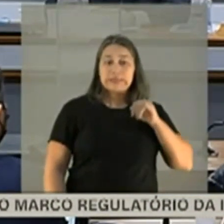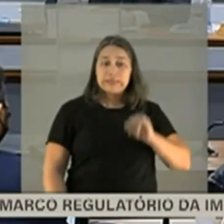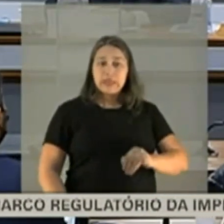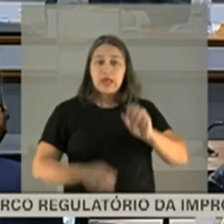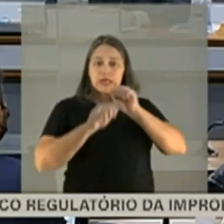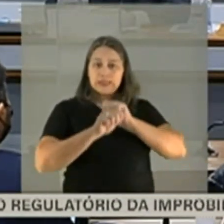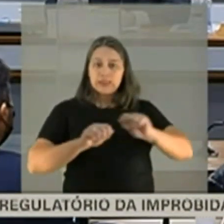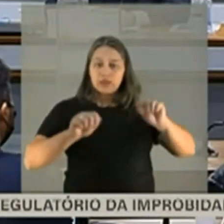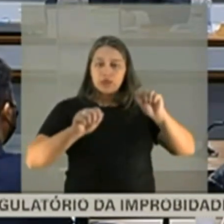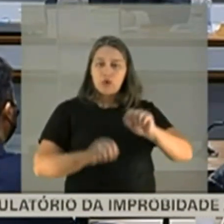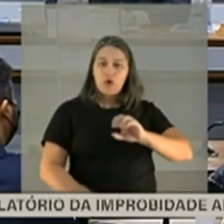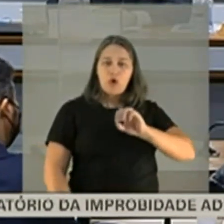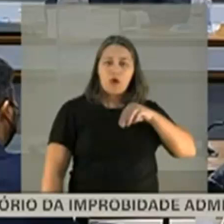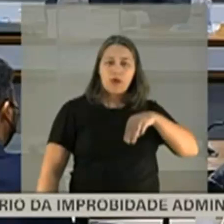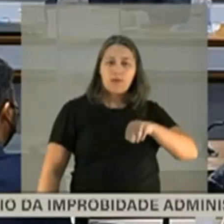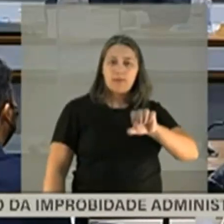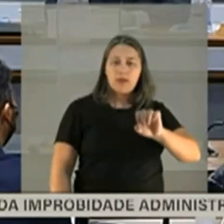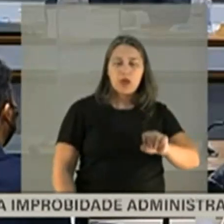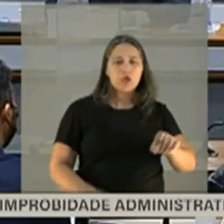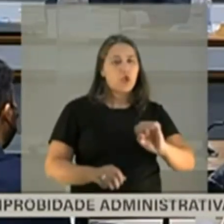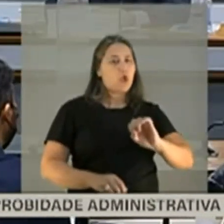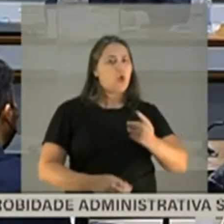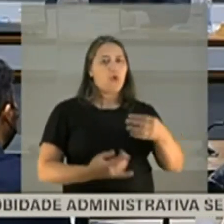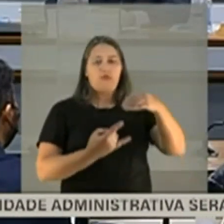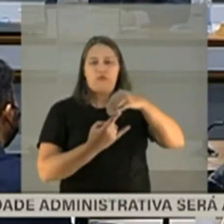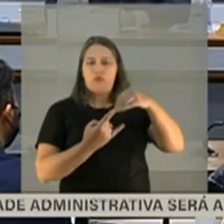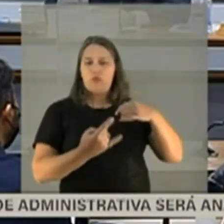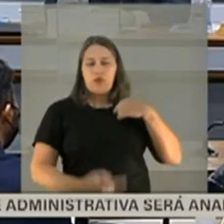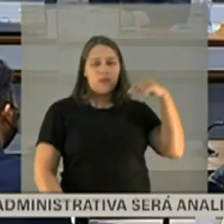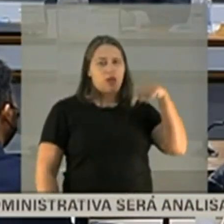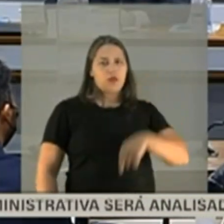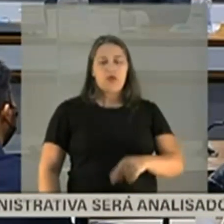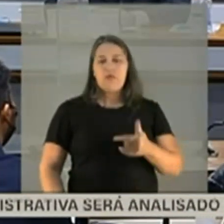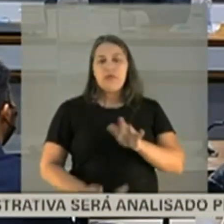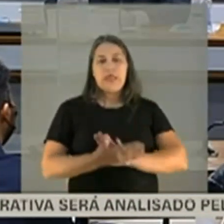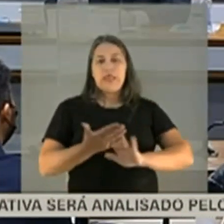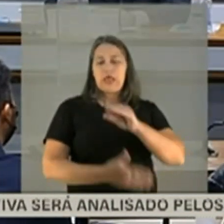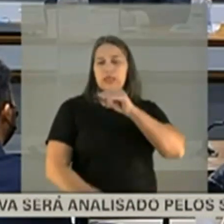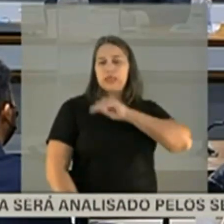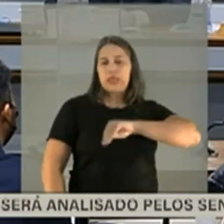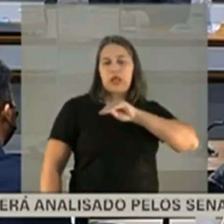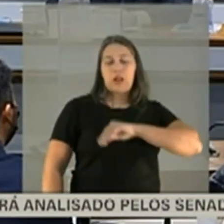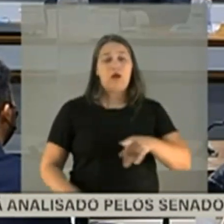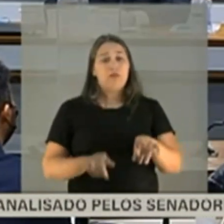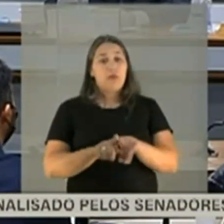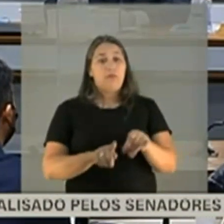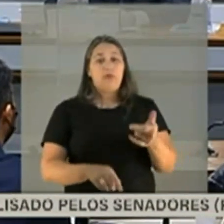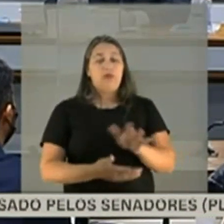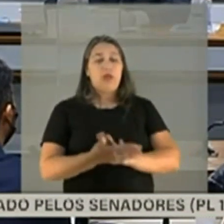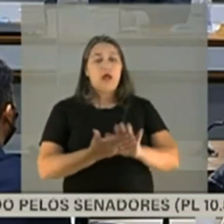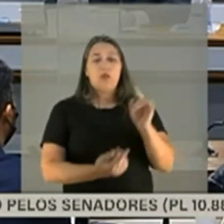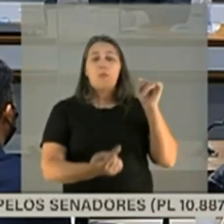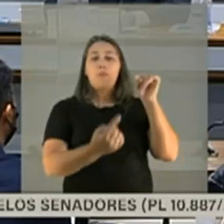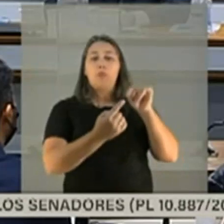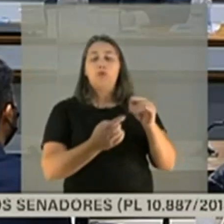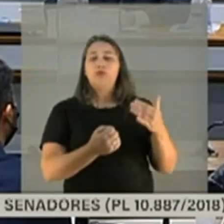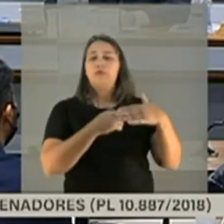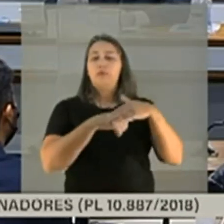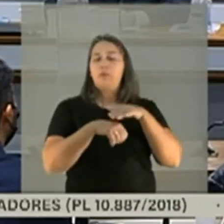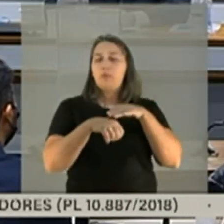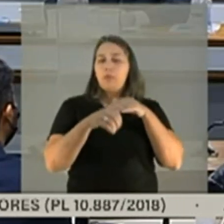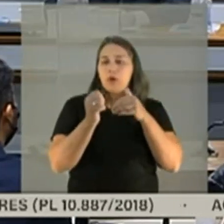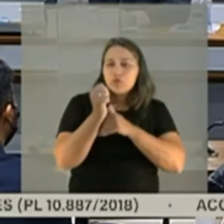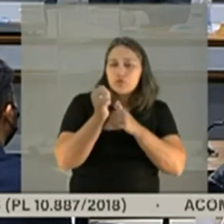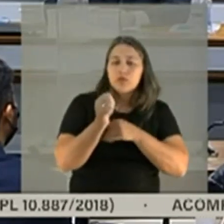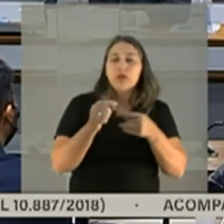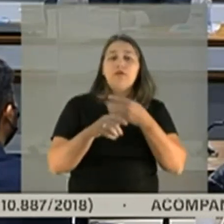OMS ou da Fiocruz, eu estaria aqui com a mesma isenção, não recebo nenhuma remuneração por isso e não tenho nenhum motivo para esconder, tanto que tornei público nas minhas